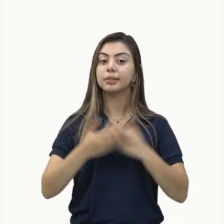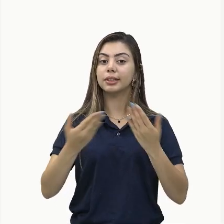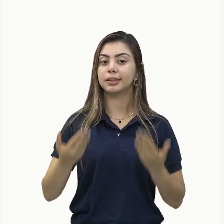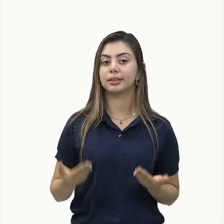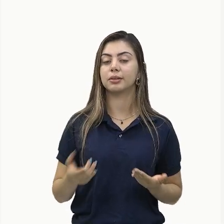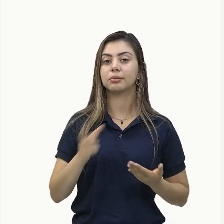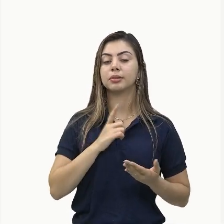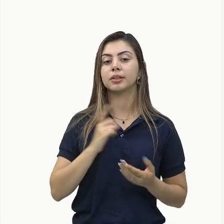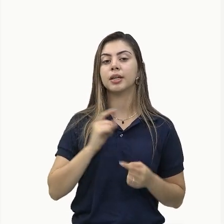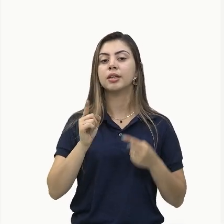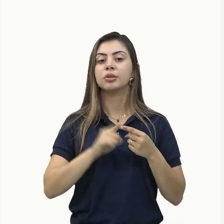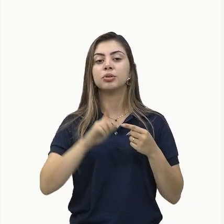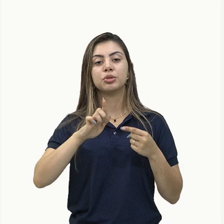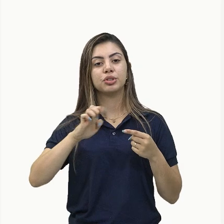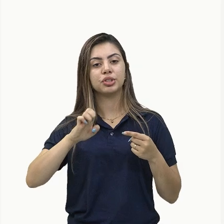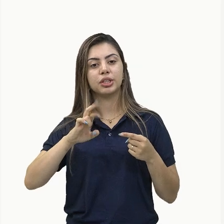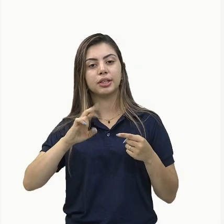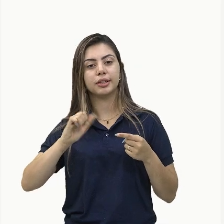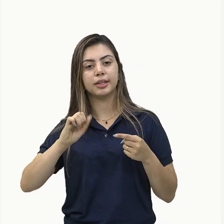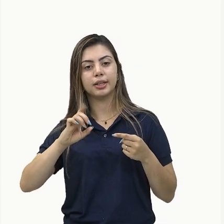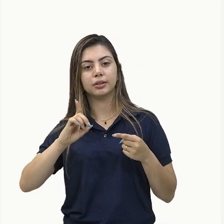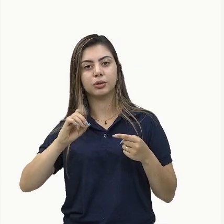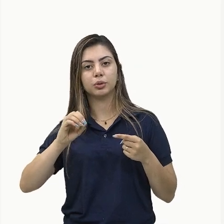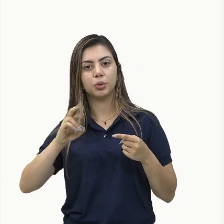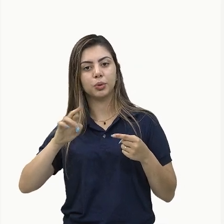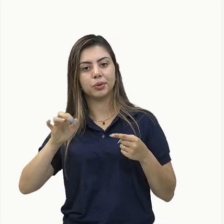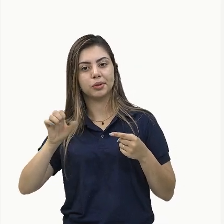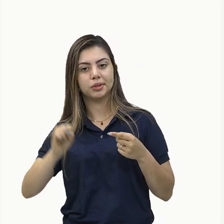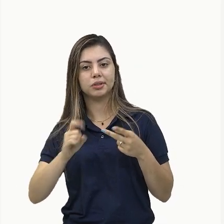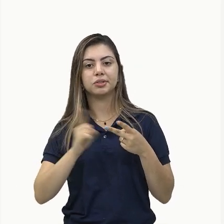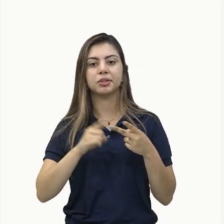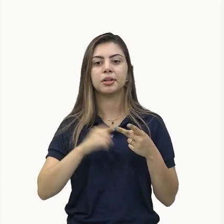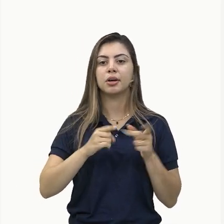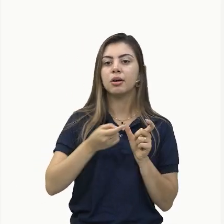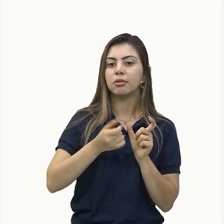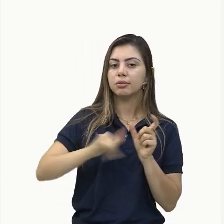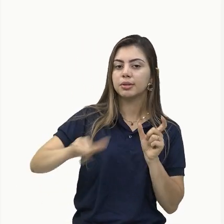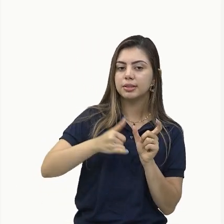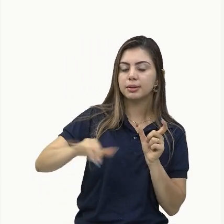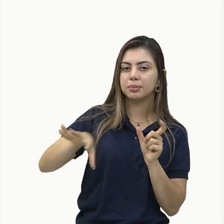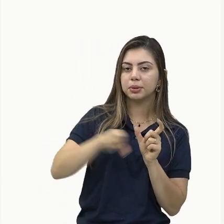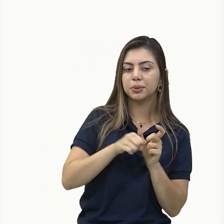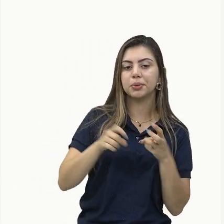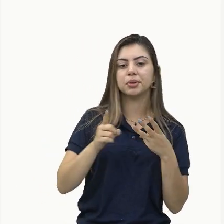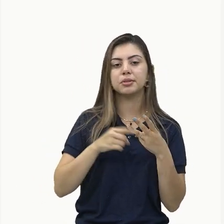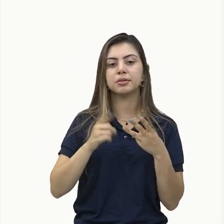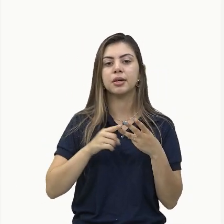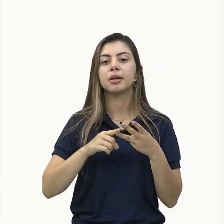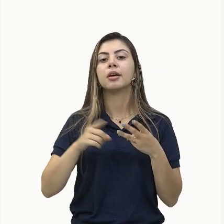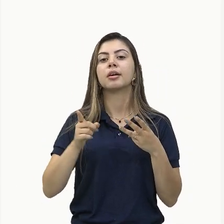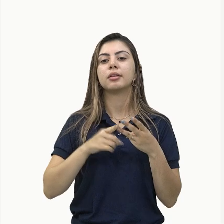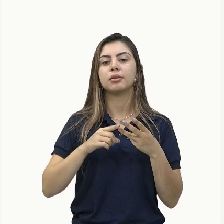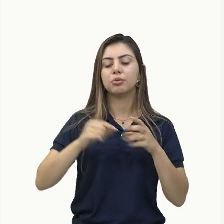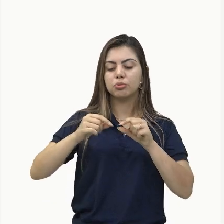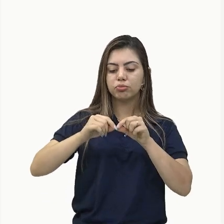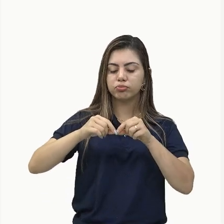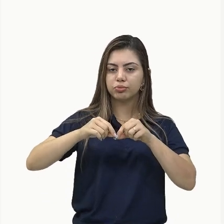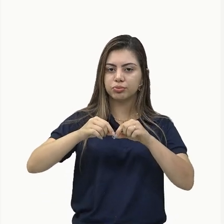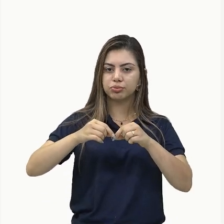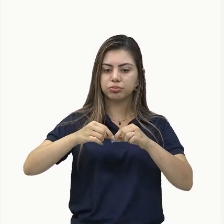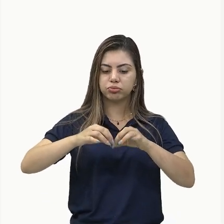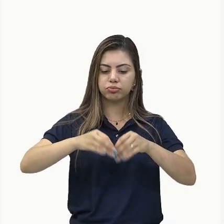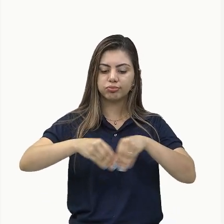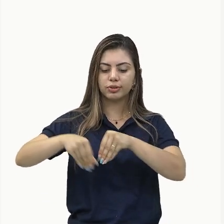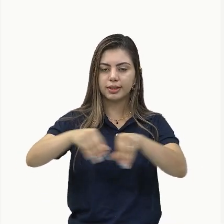geradores, temos os receptores, temos o fio terra e temos também, vejam aqui, ó,